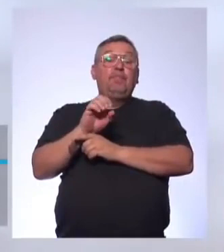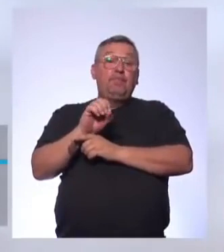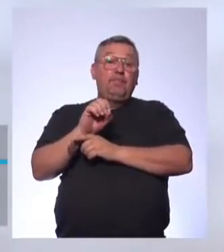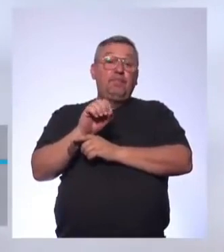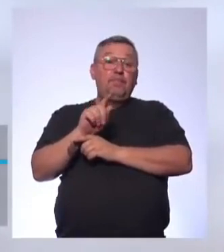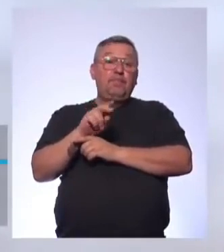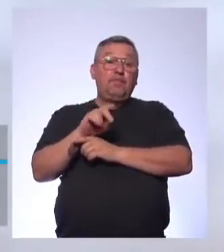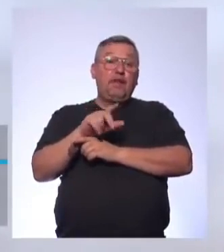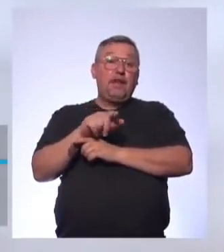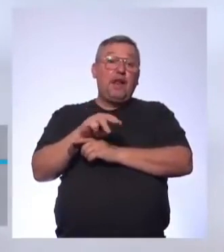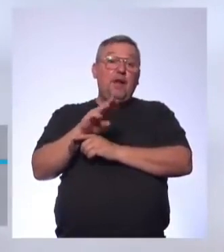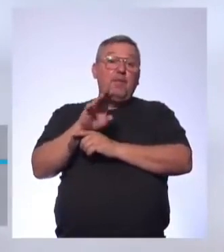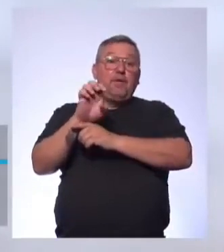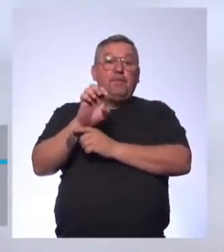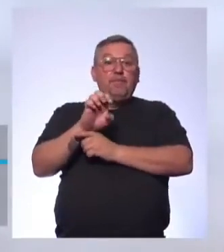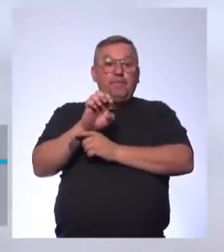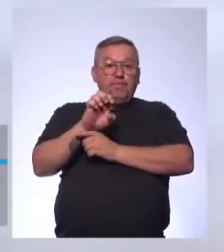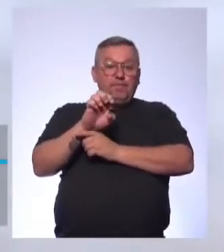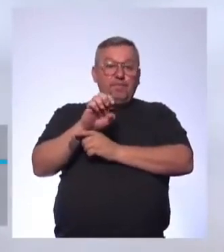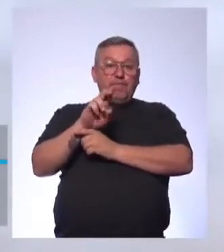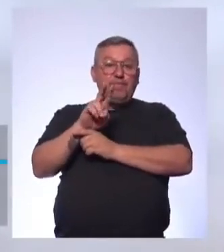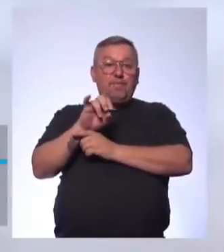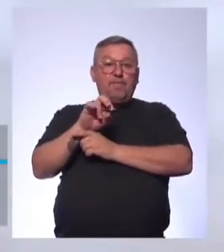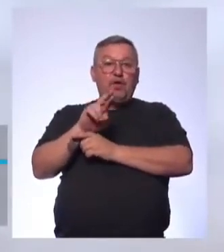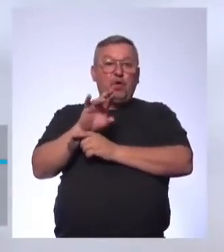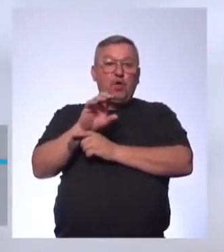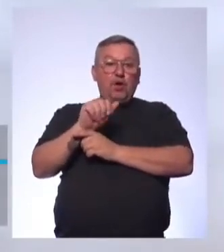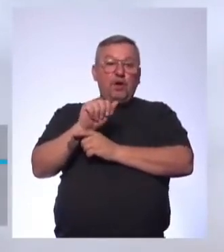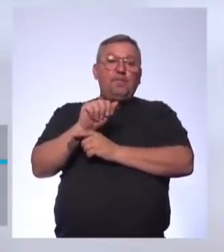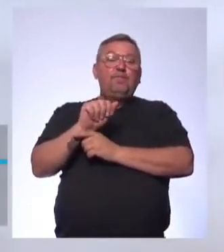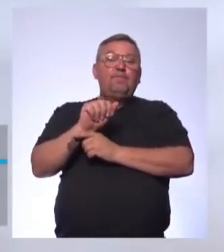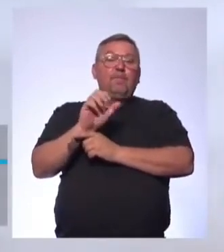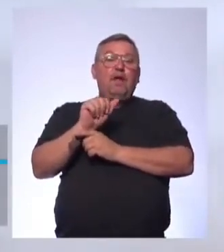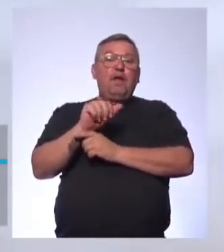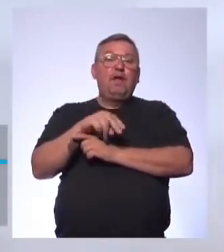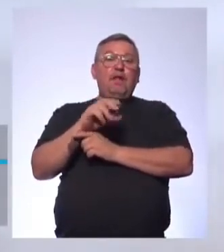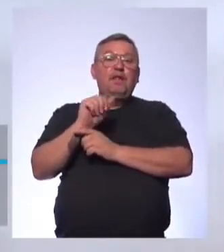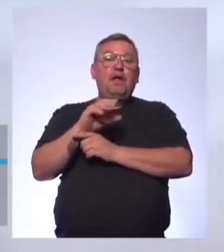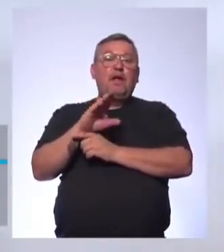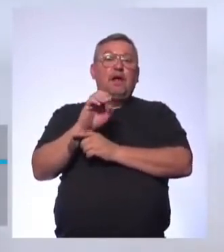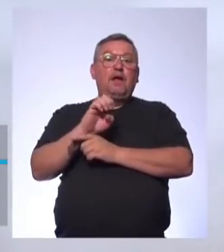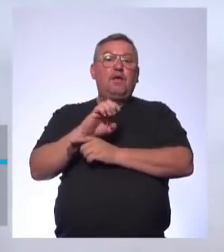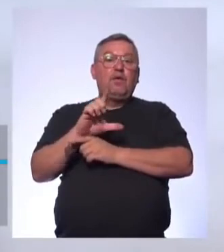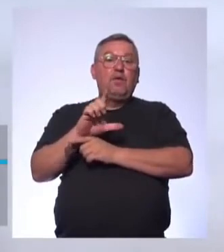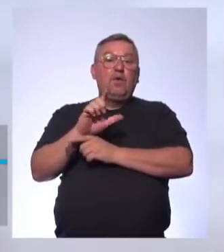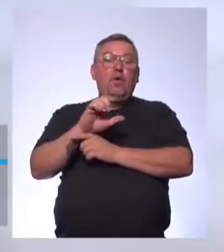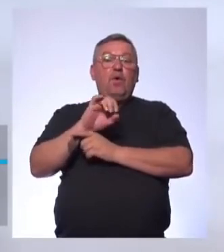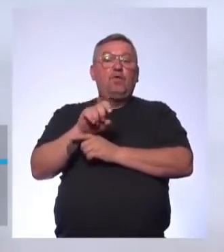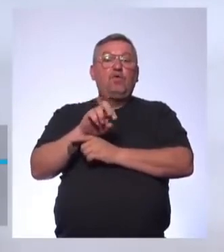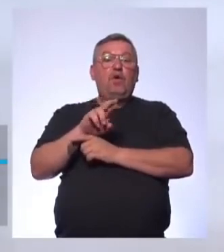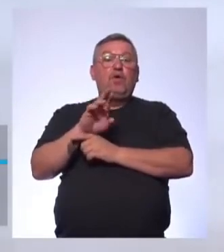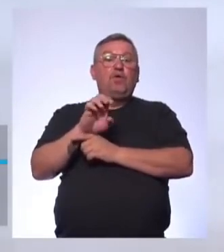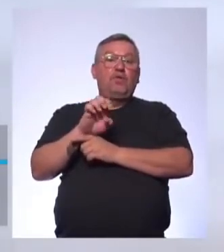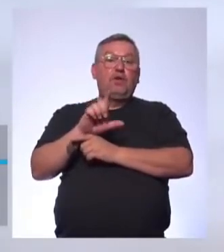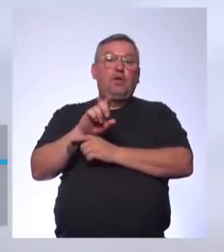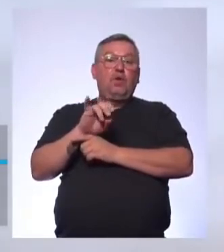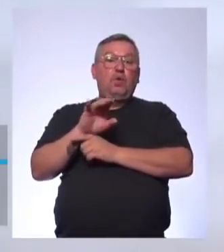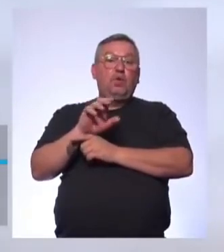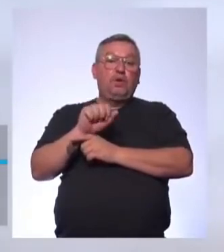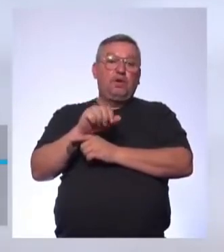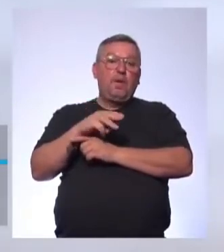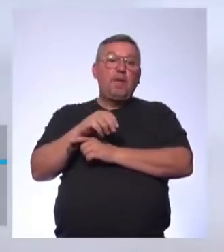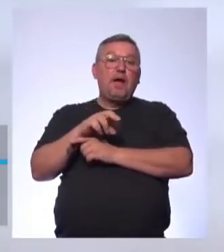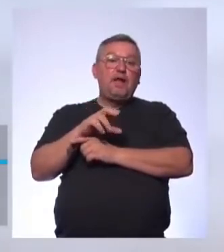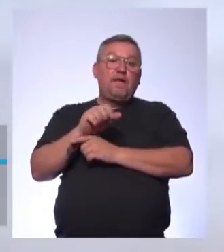o Guilherme 1058, a Vitória 856, a Ana Caroline, o Jorge, o Luiz, a Maria Fernanda, o